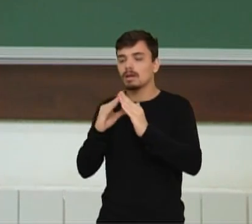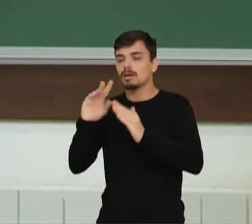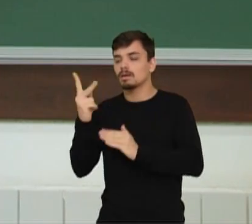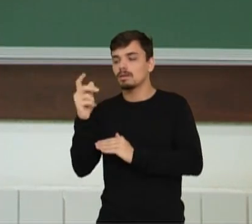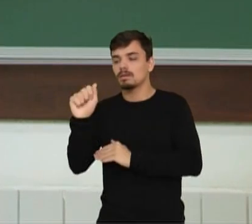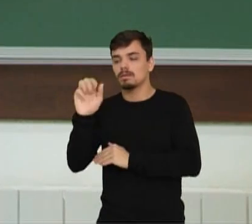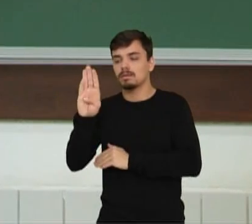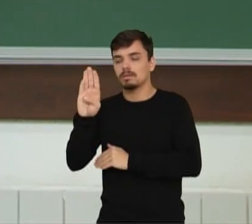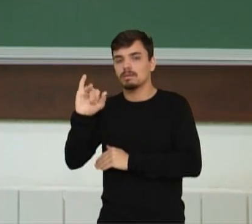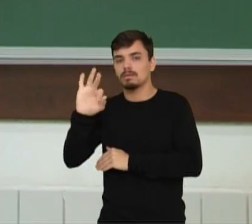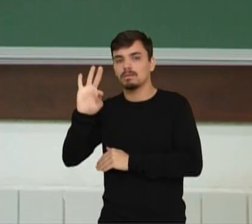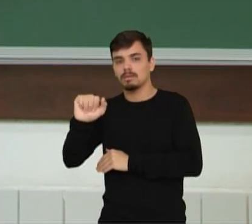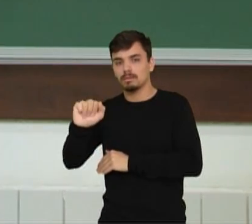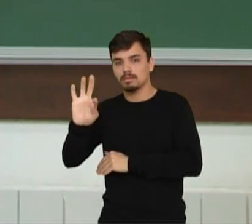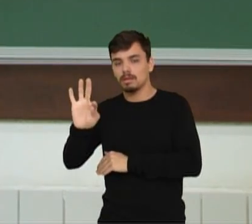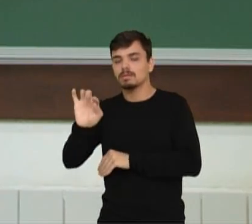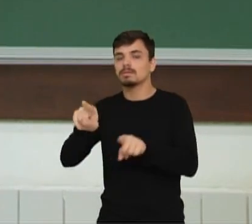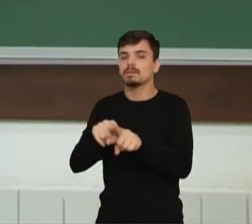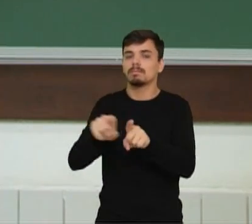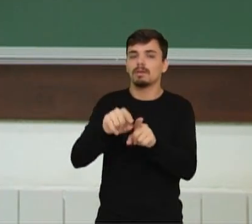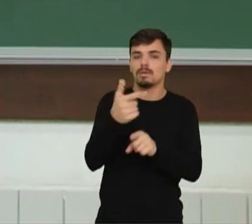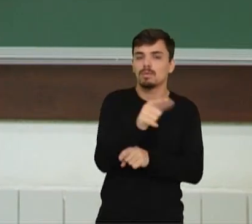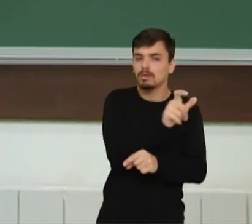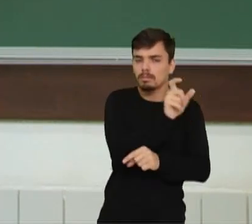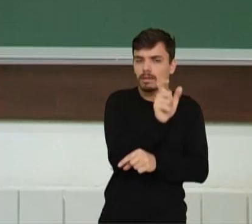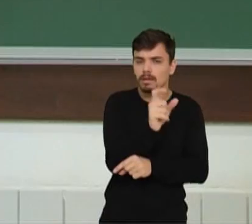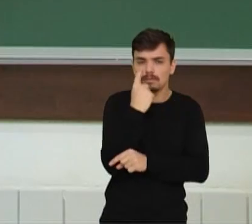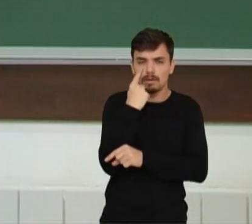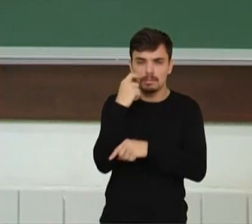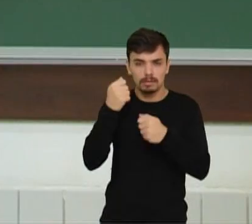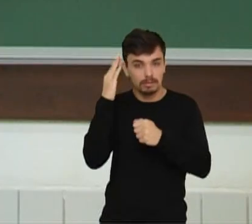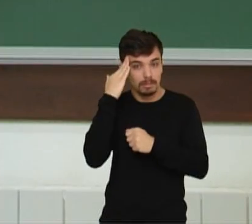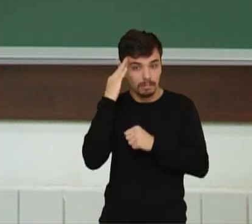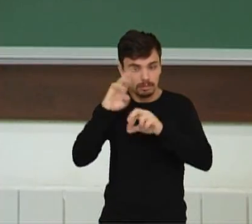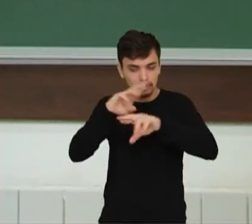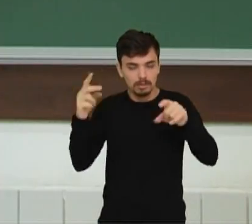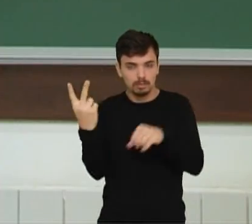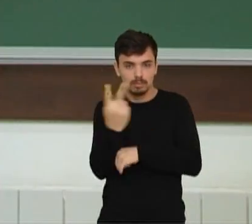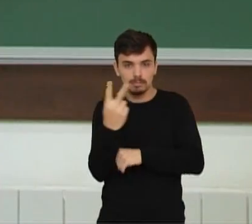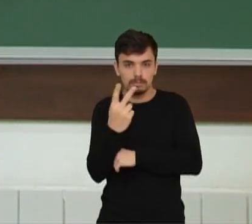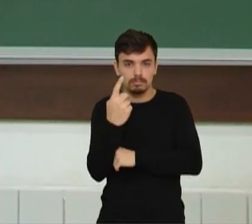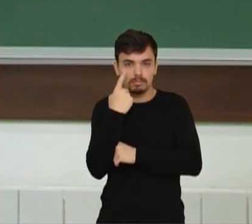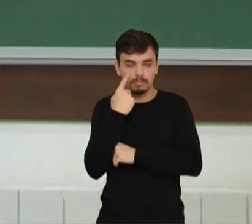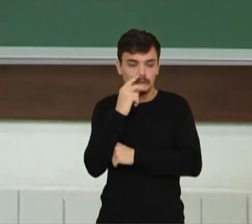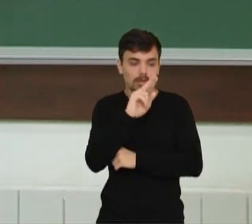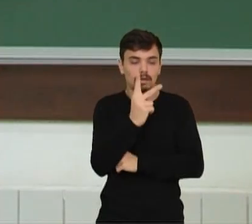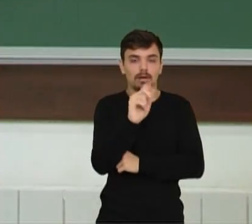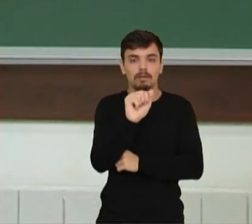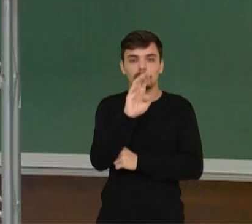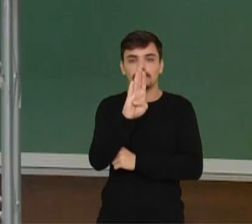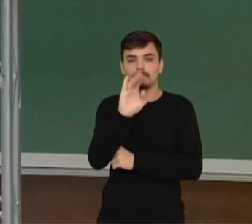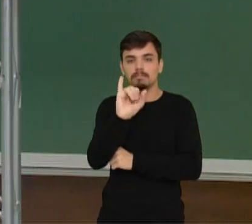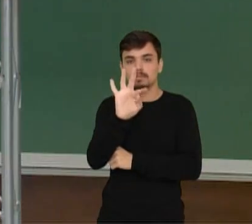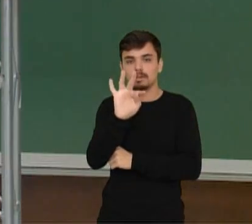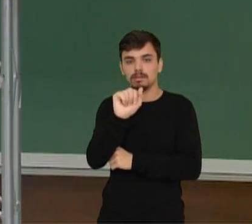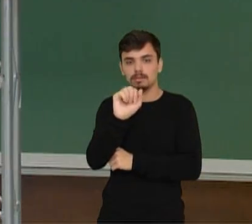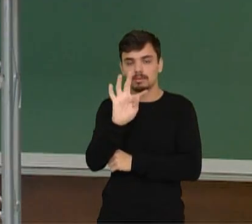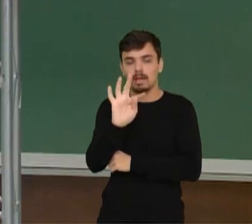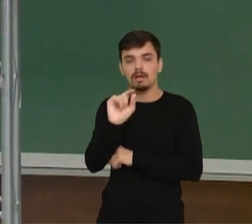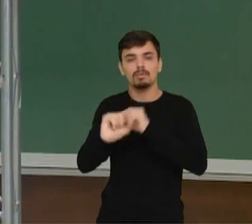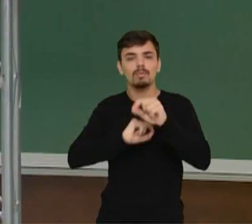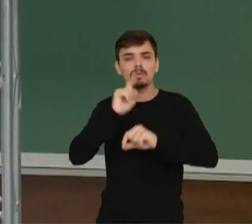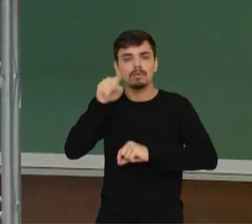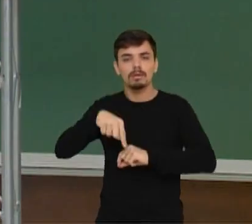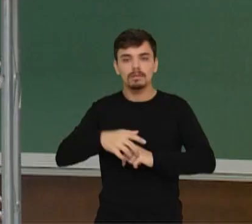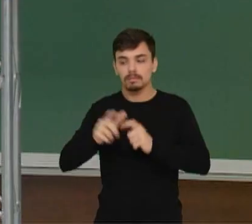de nicho ecológico que apareceu ali também? A gente precisa saber diferenciar os dois. Vamos começar então pelo habitat. Está dizendo aqui que o habitat